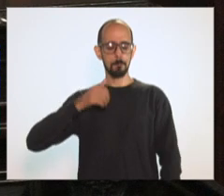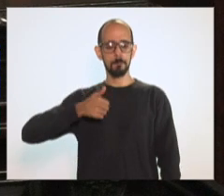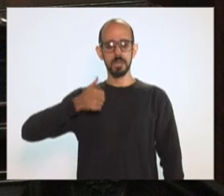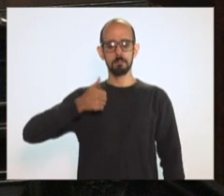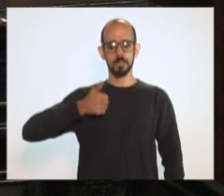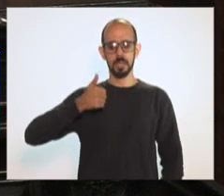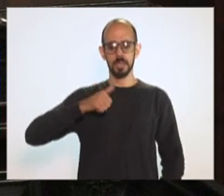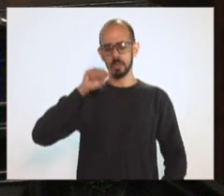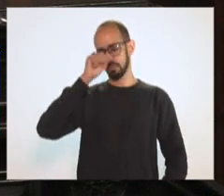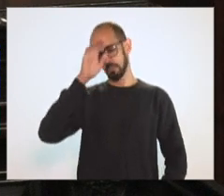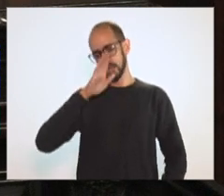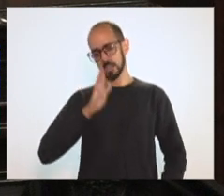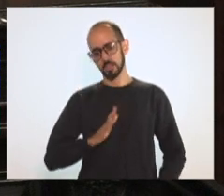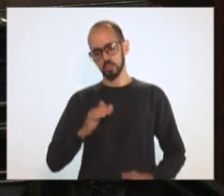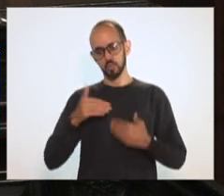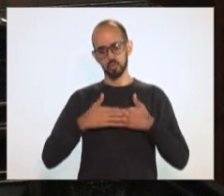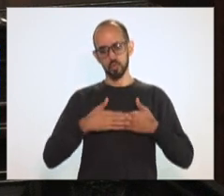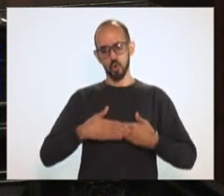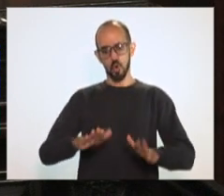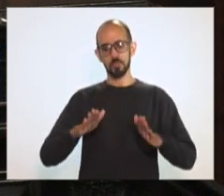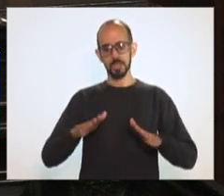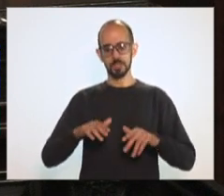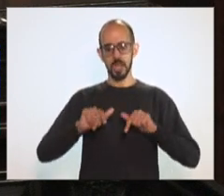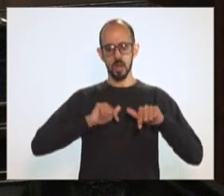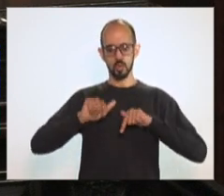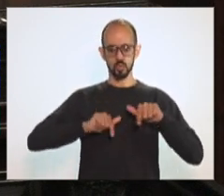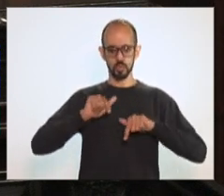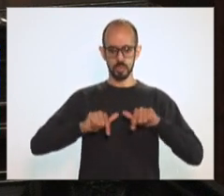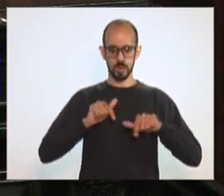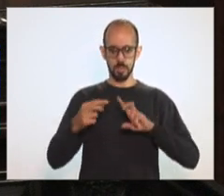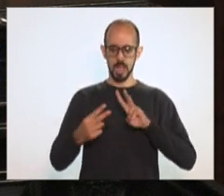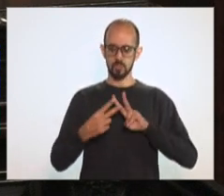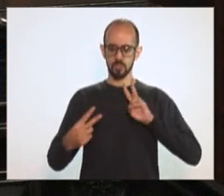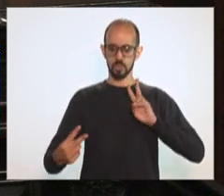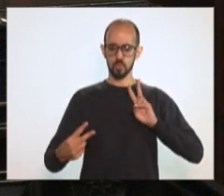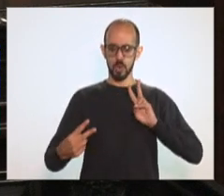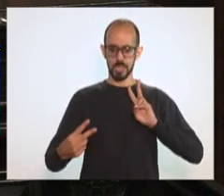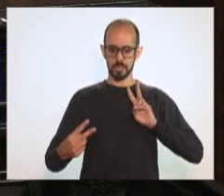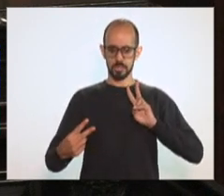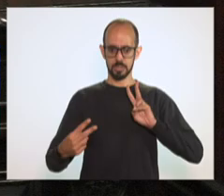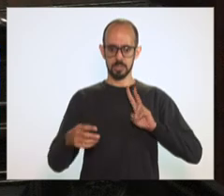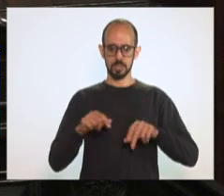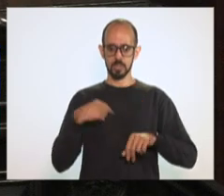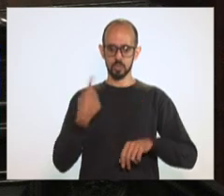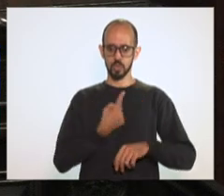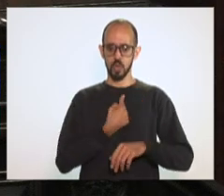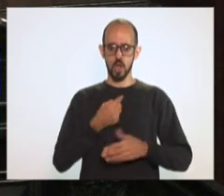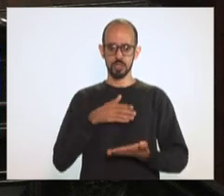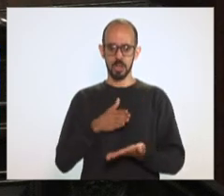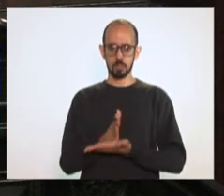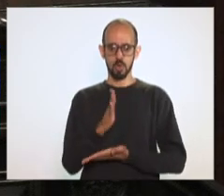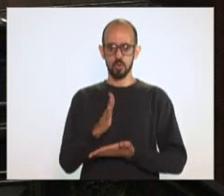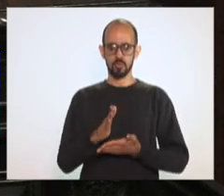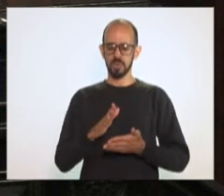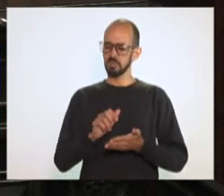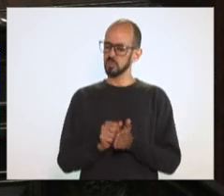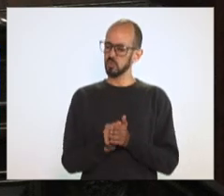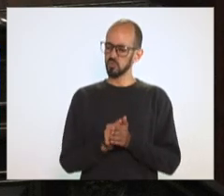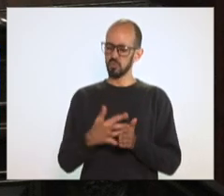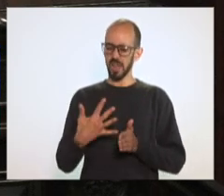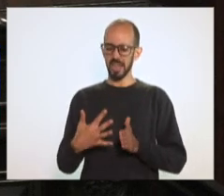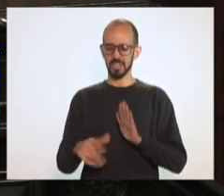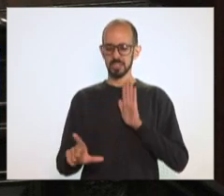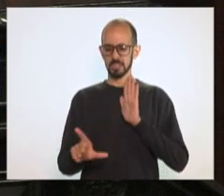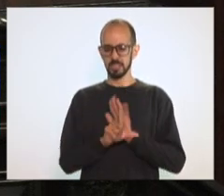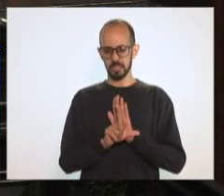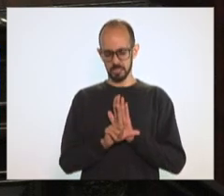em iniciar as atividades com o sistema remoto. nós aprovamos inúmeras e inúmeras leis